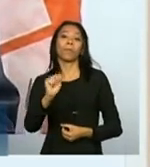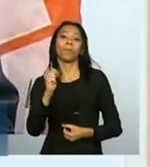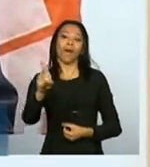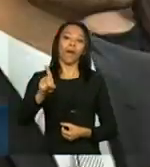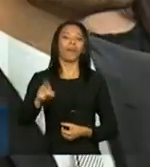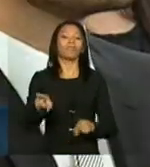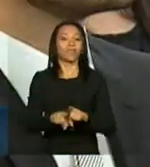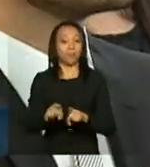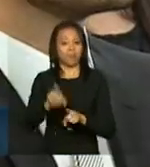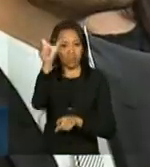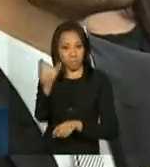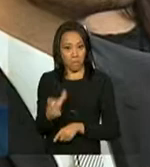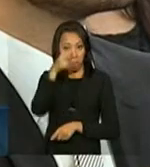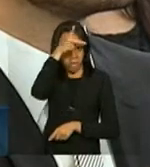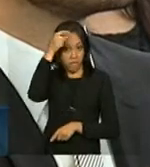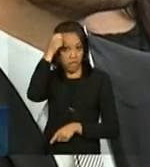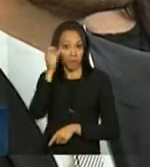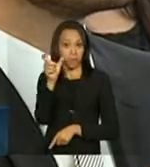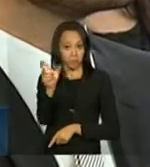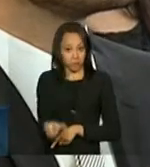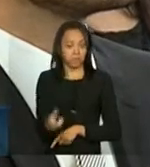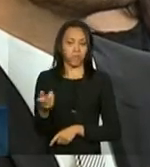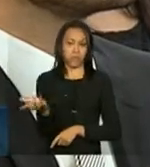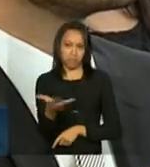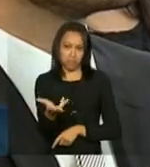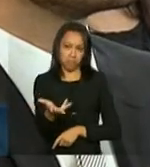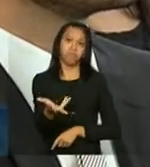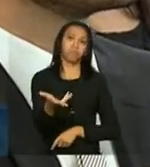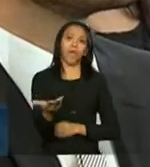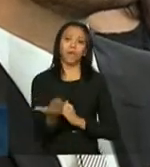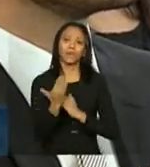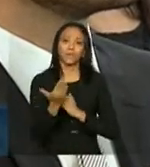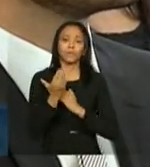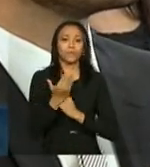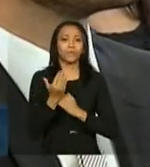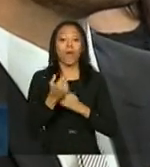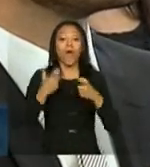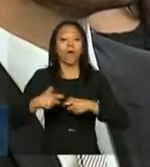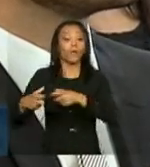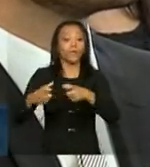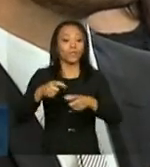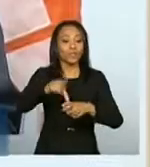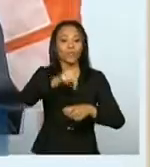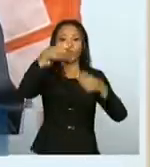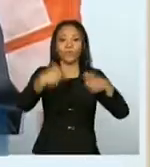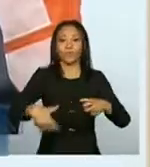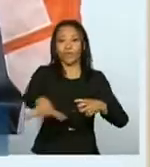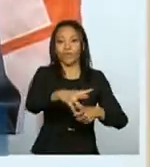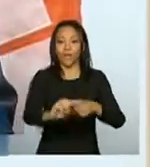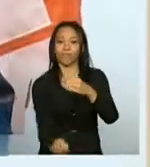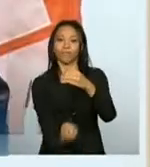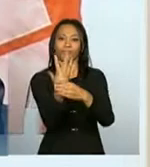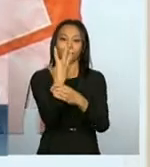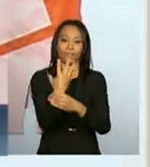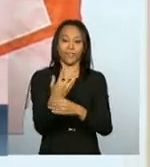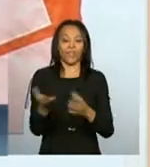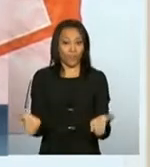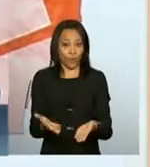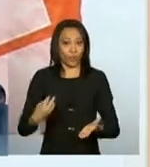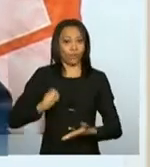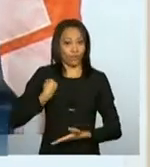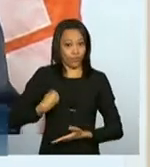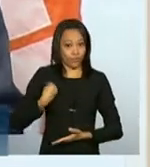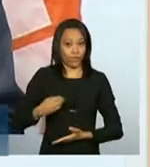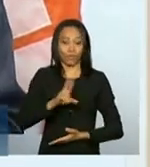Dr. Jorge Mohallen, fundamental na agilidade e na ajuda para a localização e implantação desse empreendimento. E ao atual prefeito,